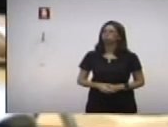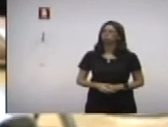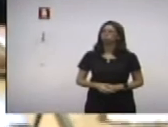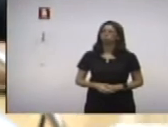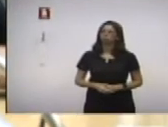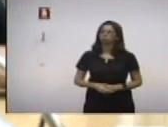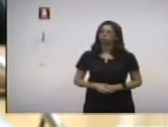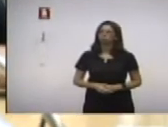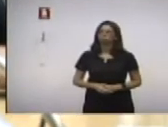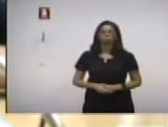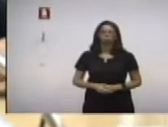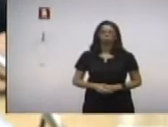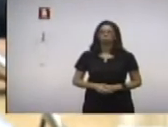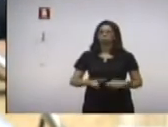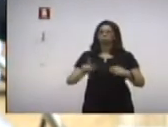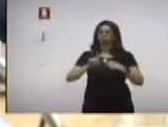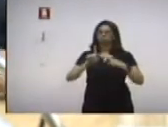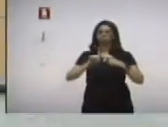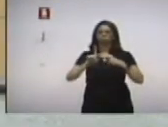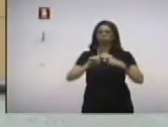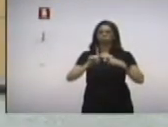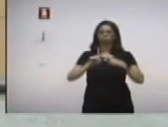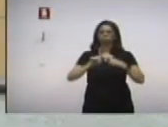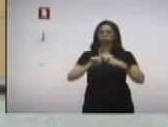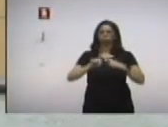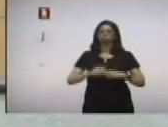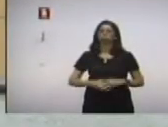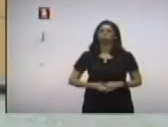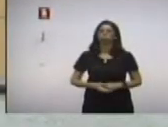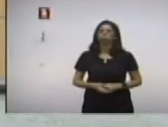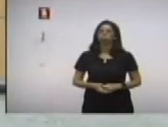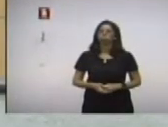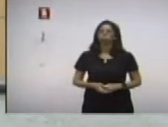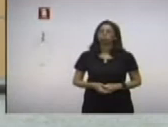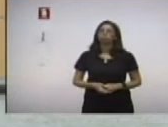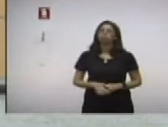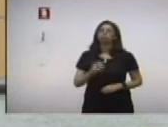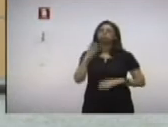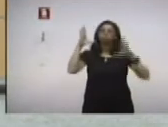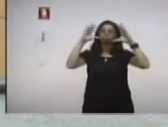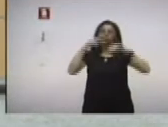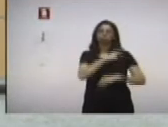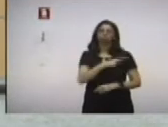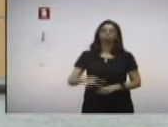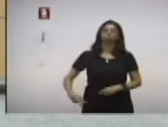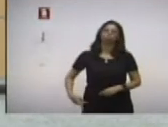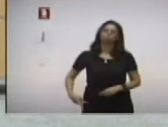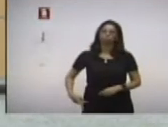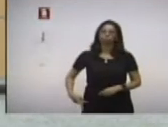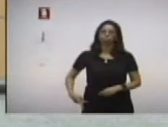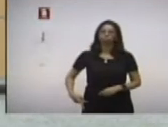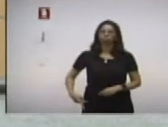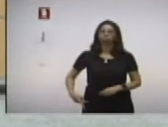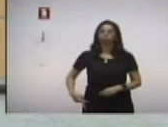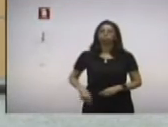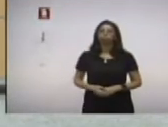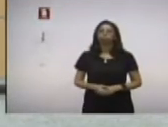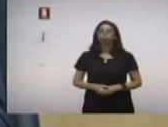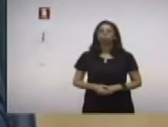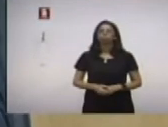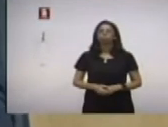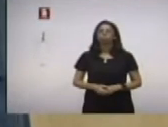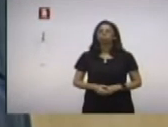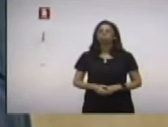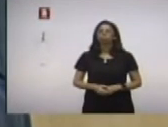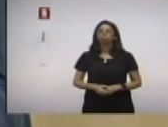com a palavra o vereador Doutor Gustavo a cola Boa noite presidente' eu só queria